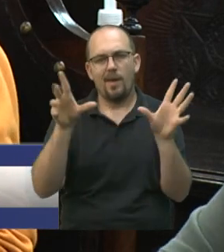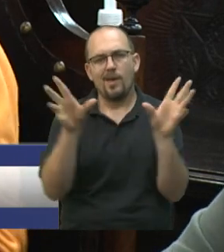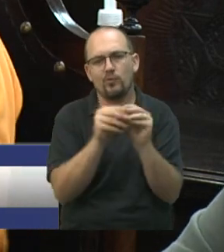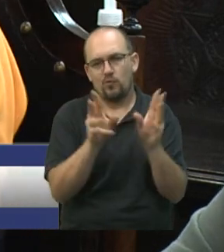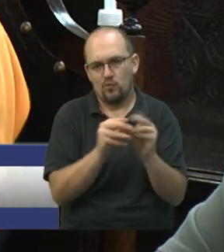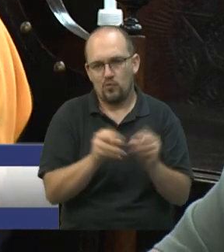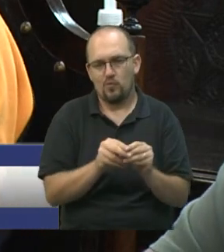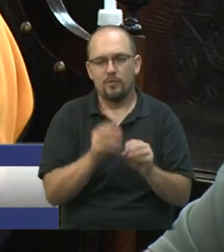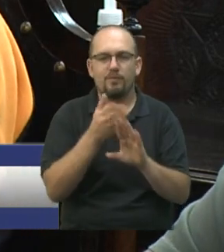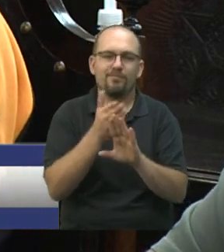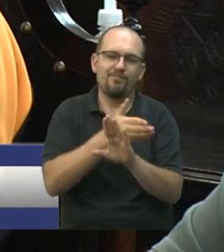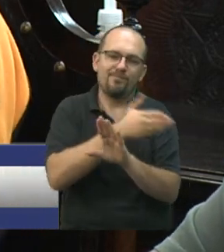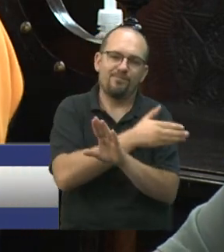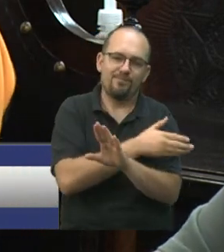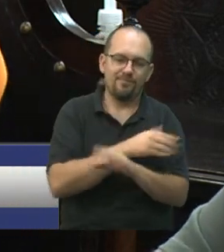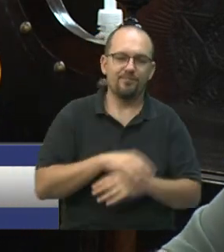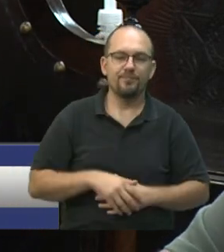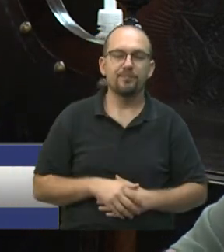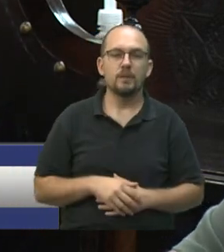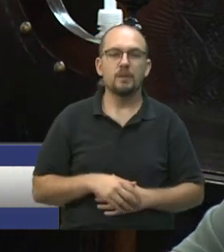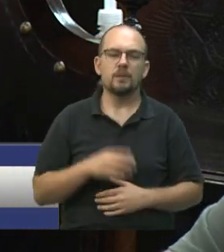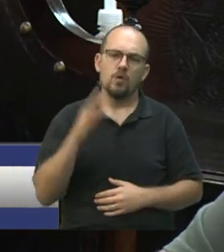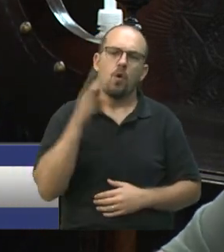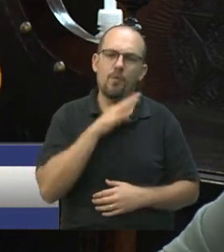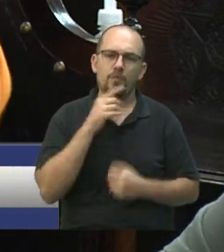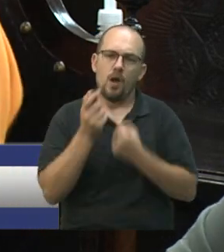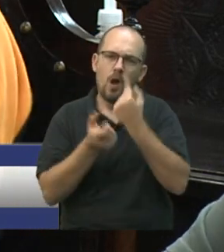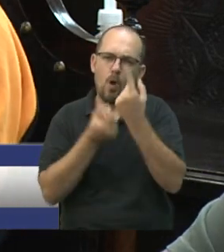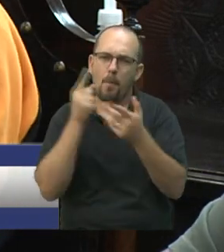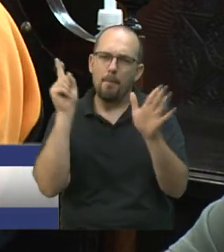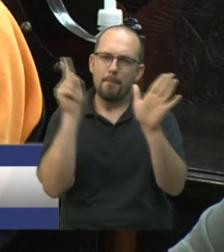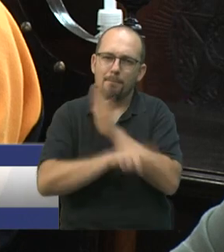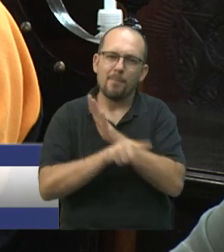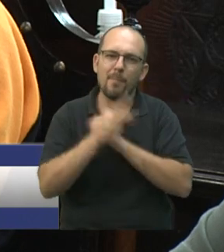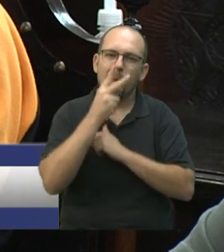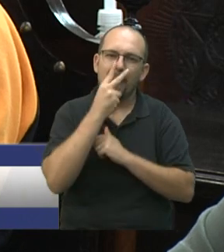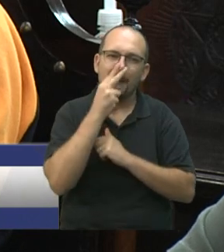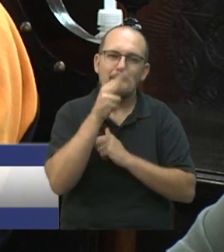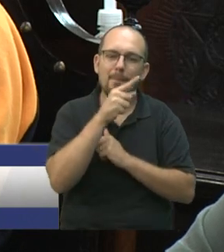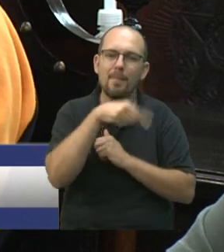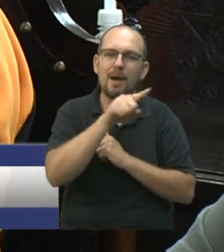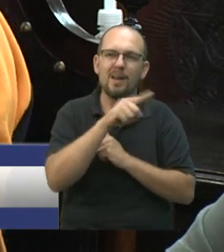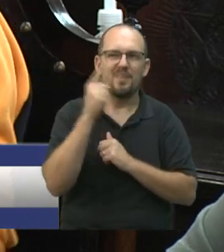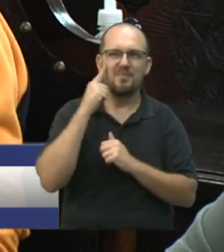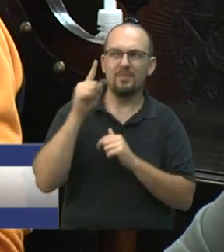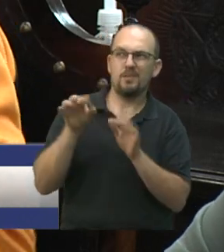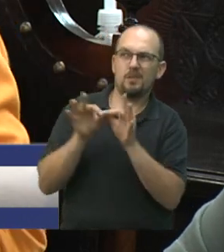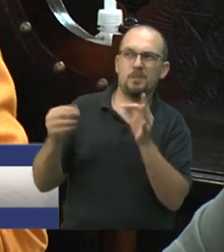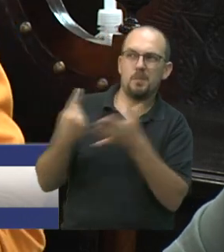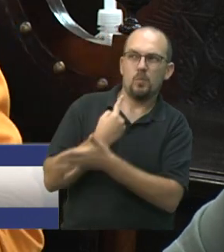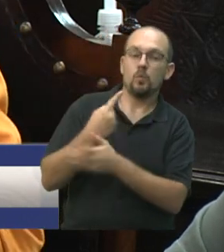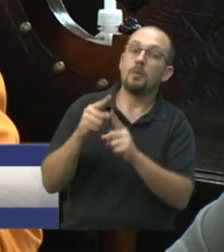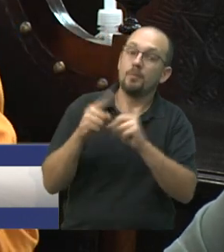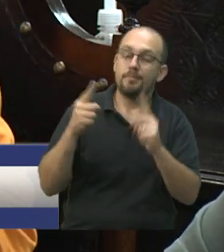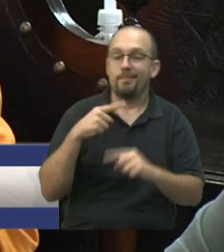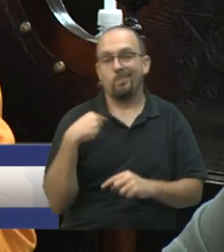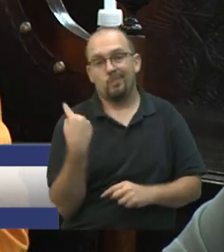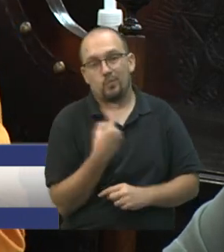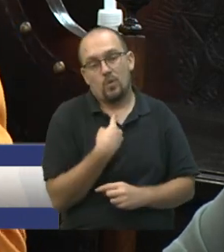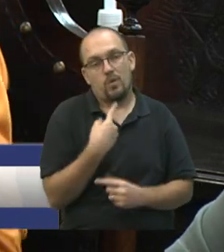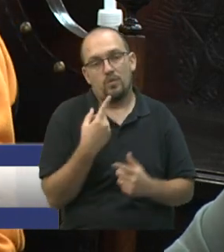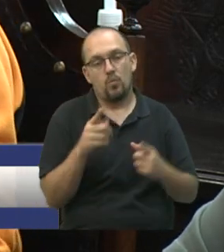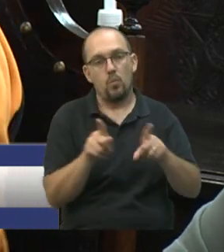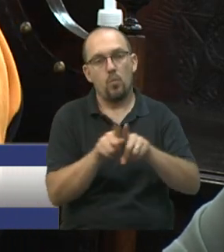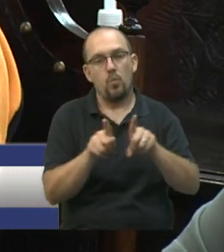reflexões que vocês teceram. Então, óbvio, algumas perguntas vão parecer bastante primárias, mas a gente está